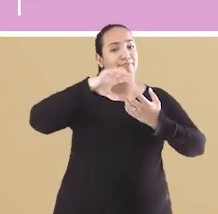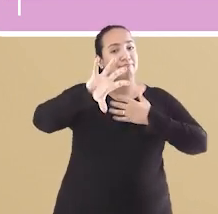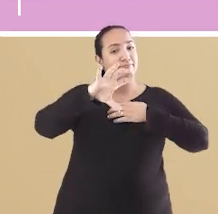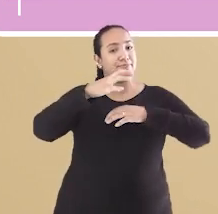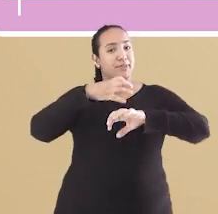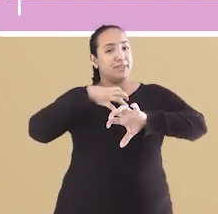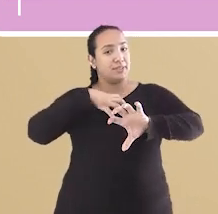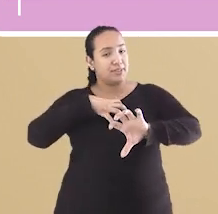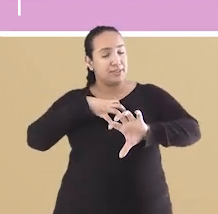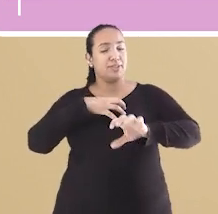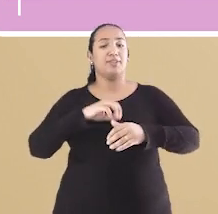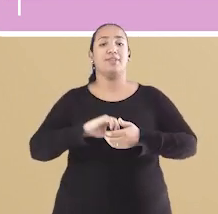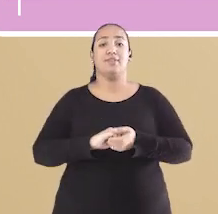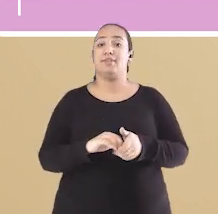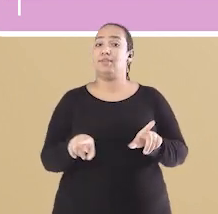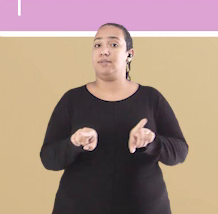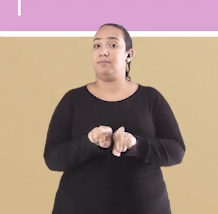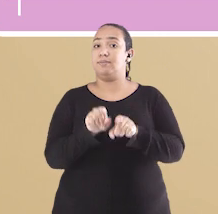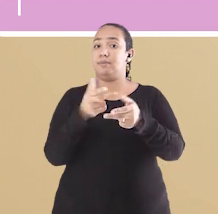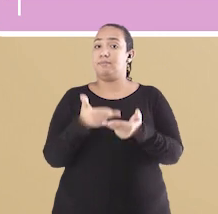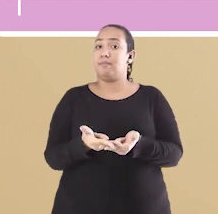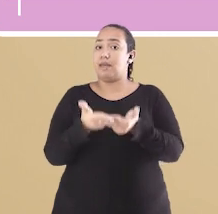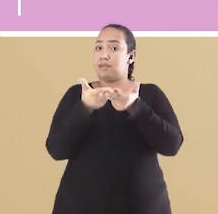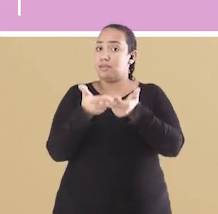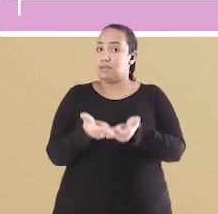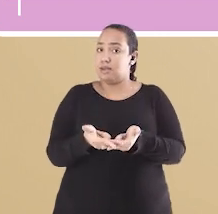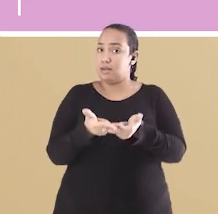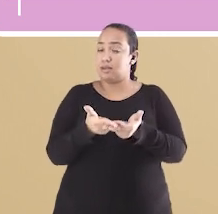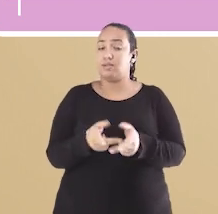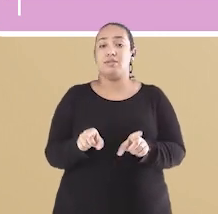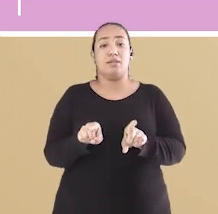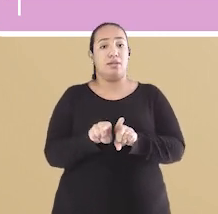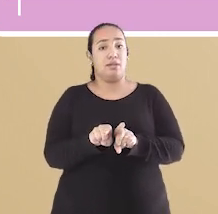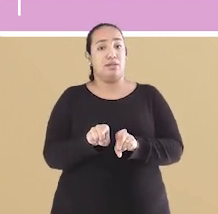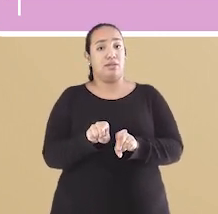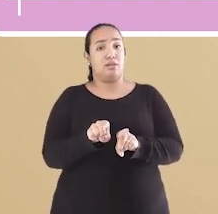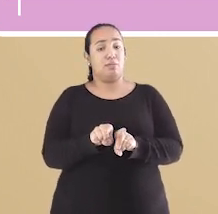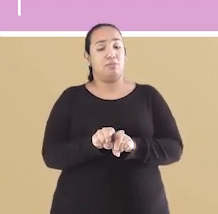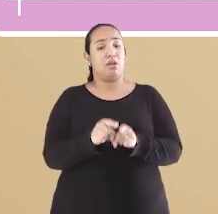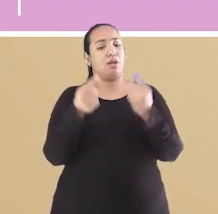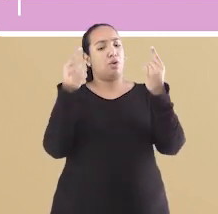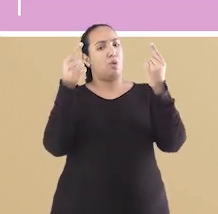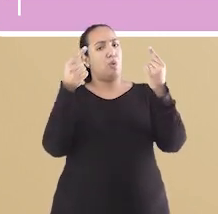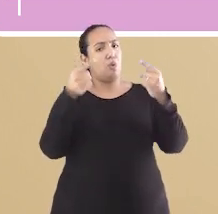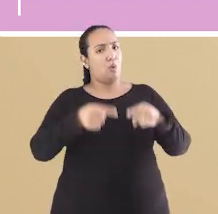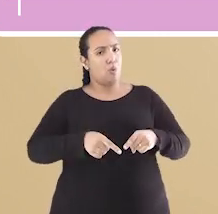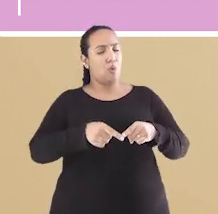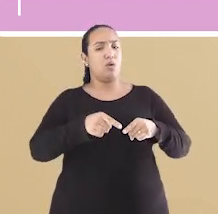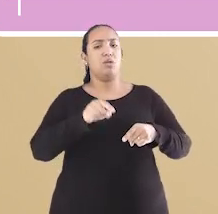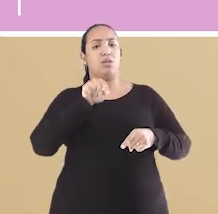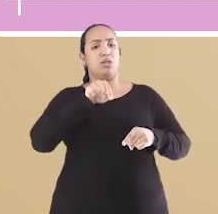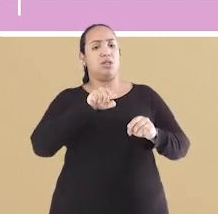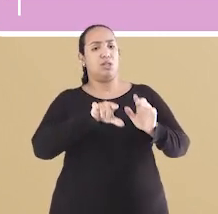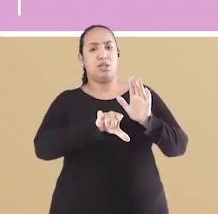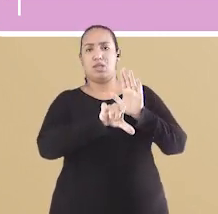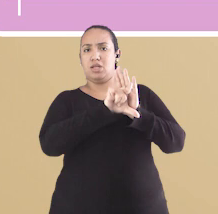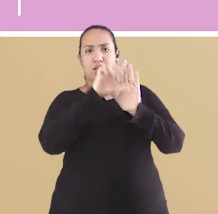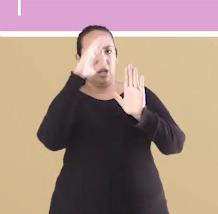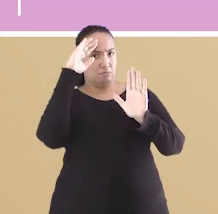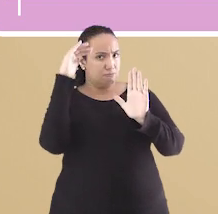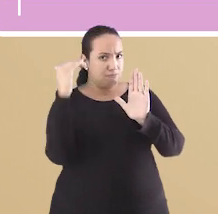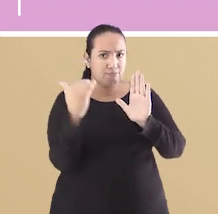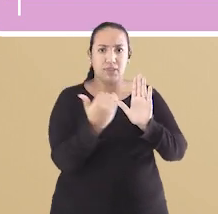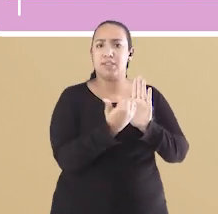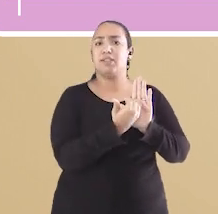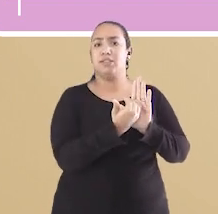cooperação, tolerância e repúdio às injustiças, respeitando o outro e exigindo para